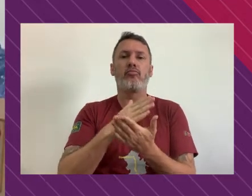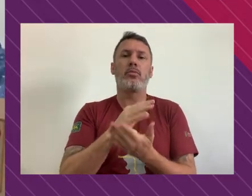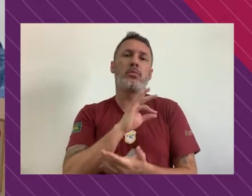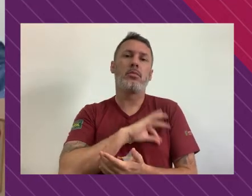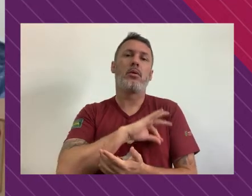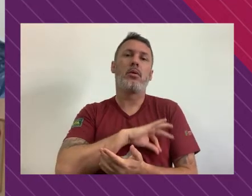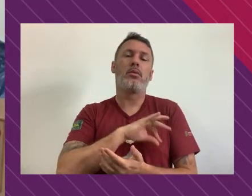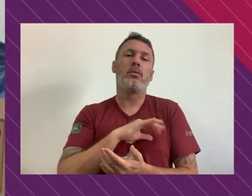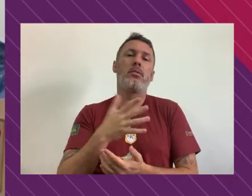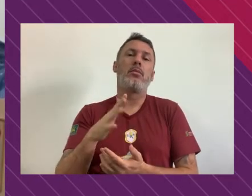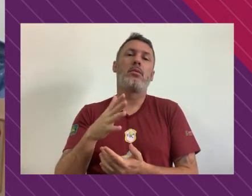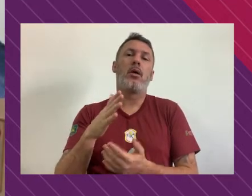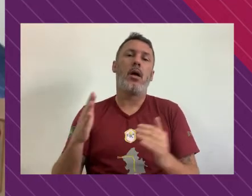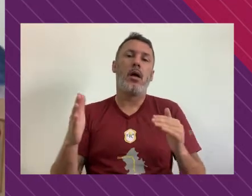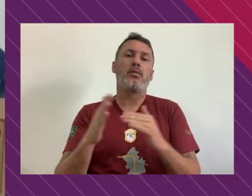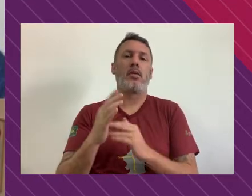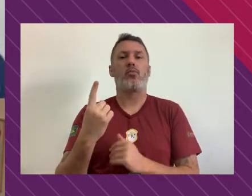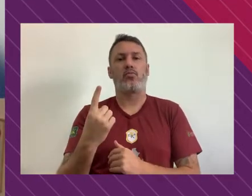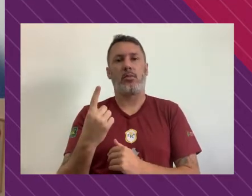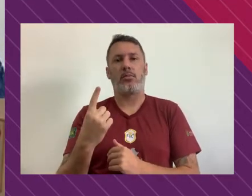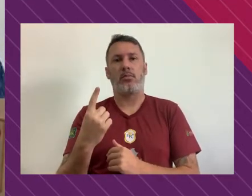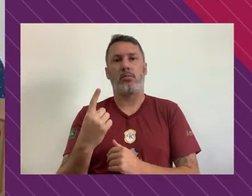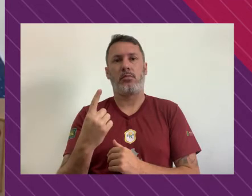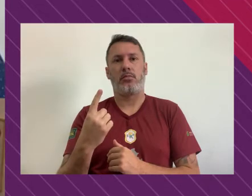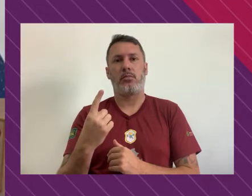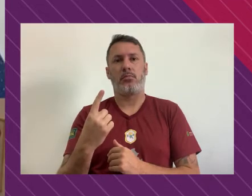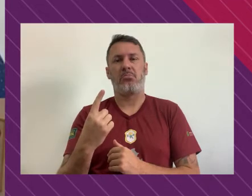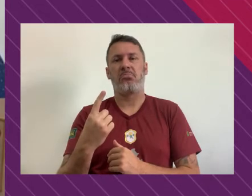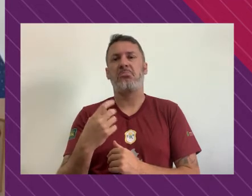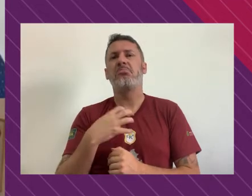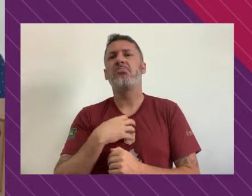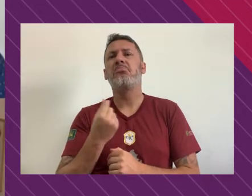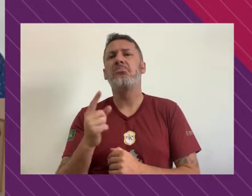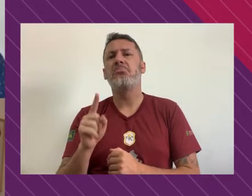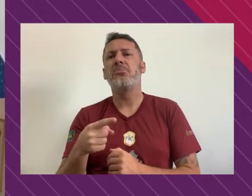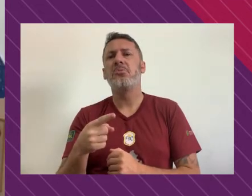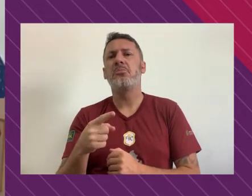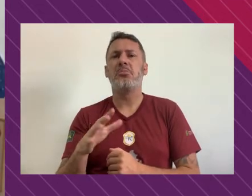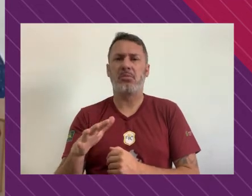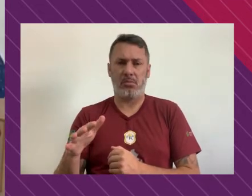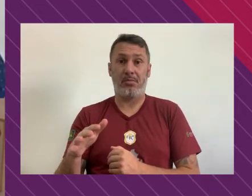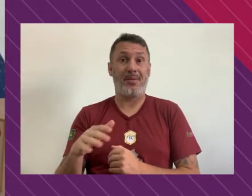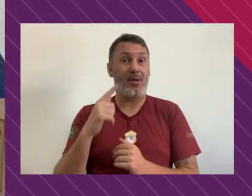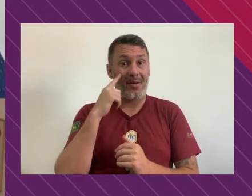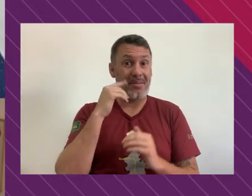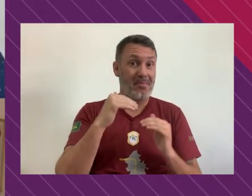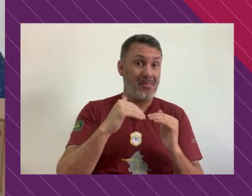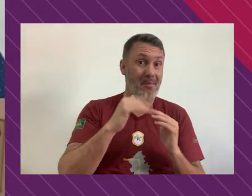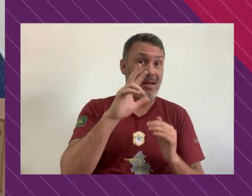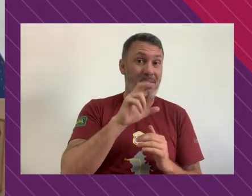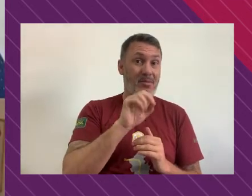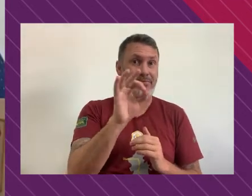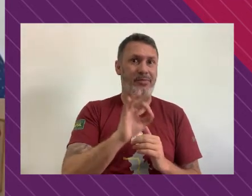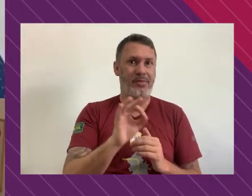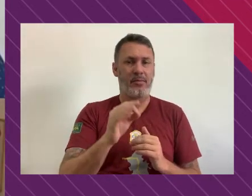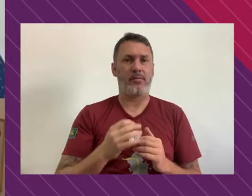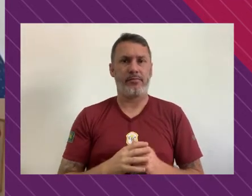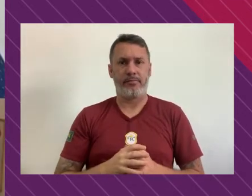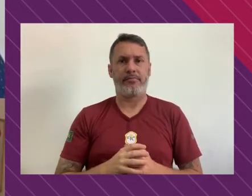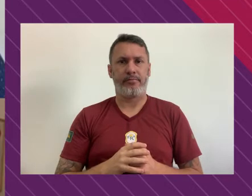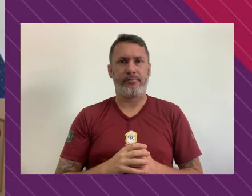da maneira como eu olho para a questão de diversidade e inclusão, eu acho que ela é, sobretudo, um compromisso